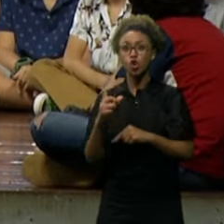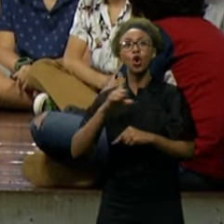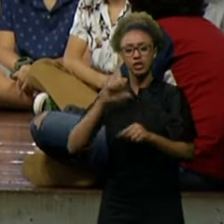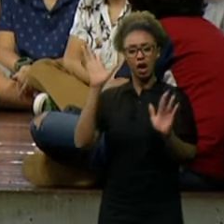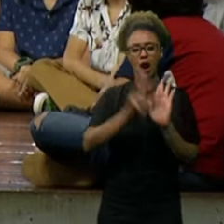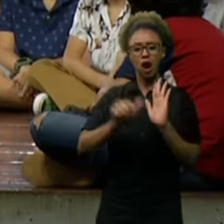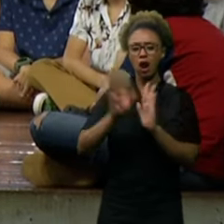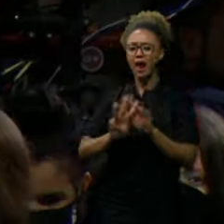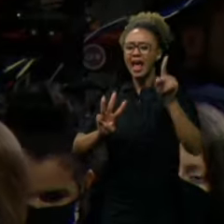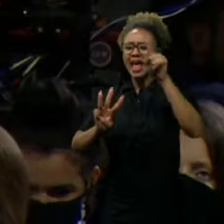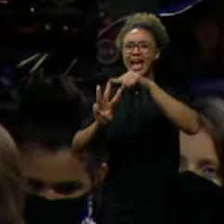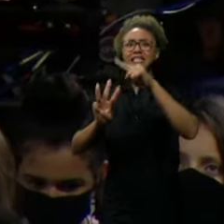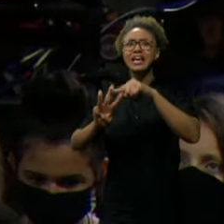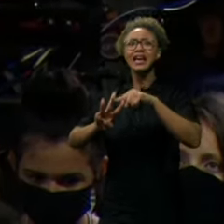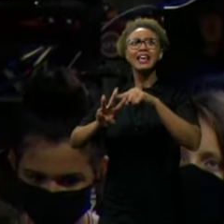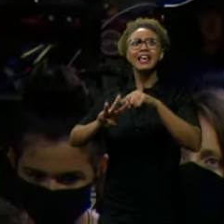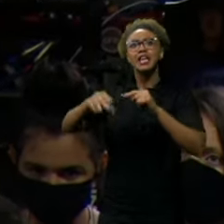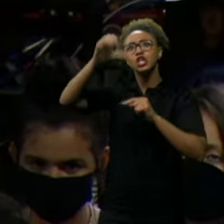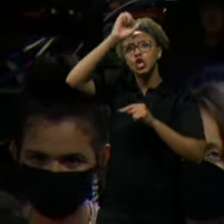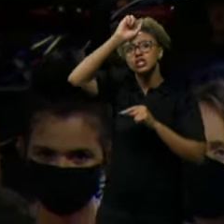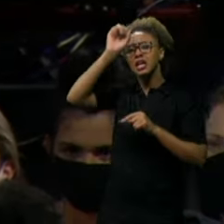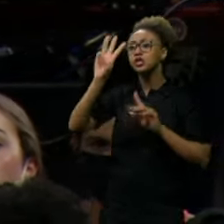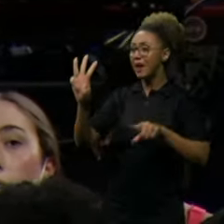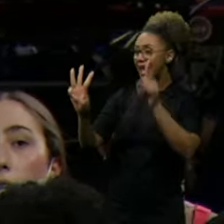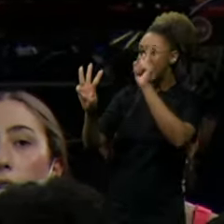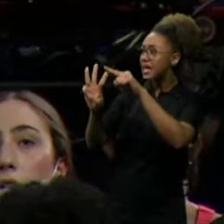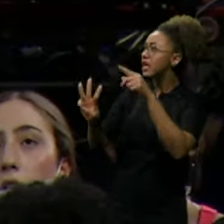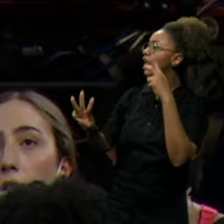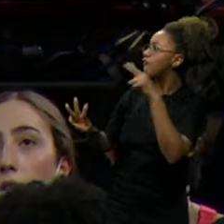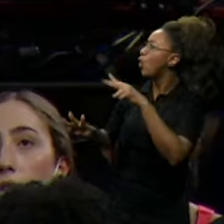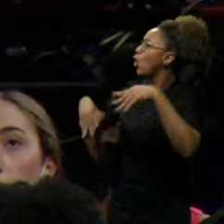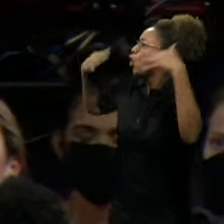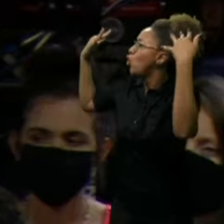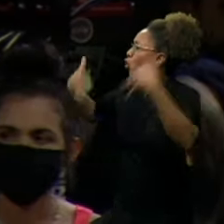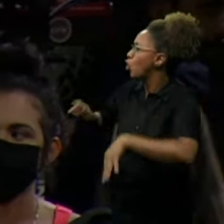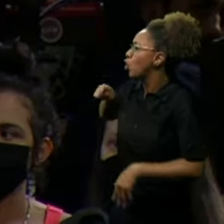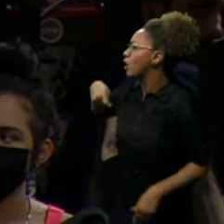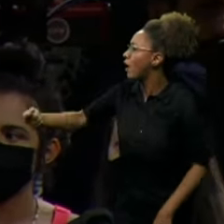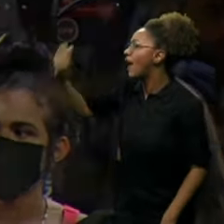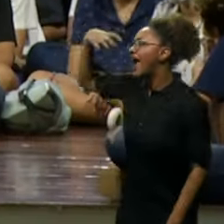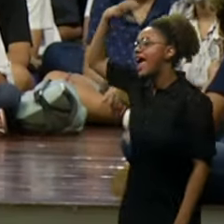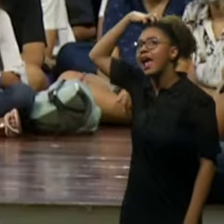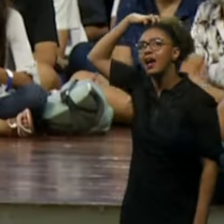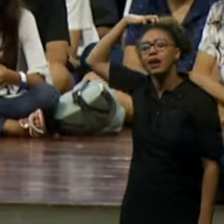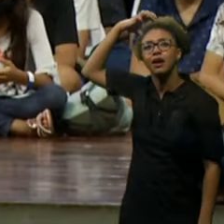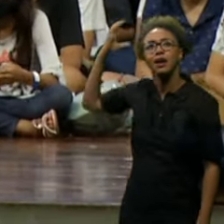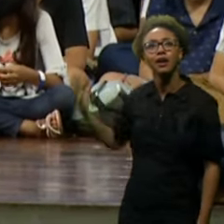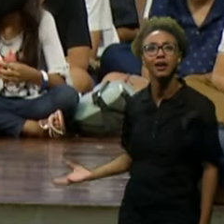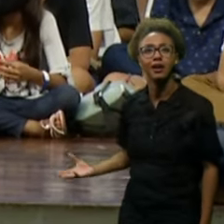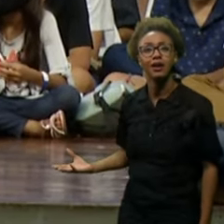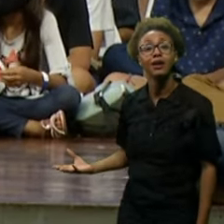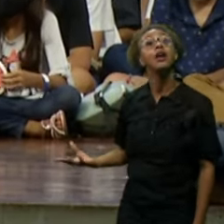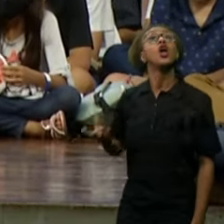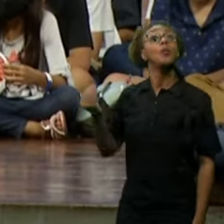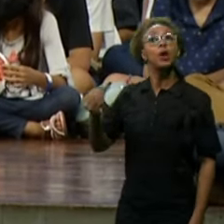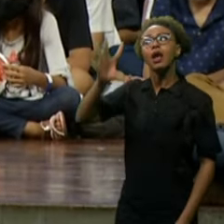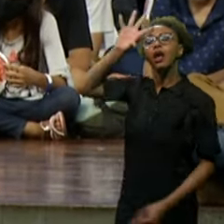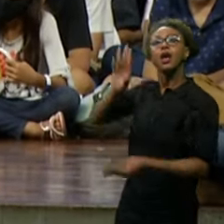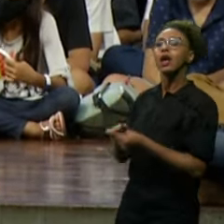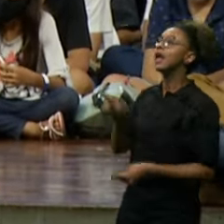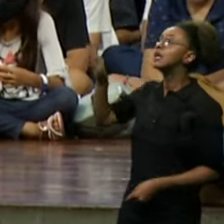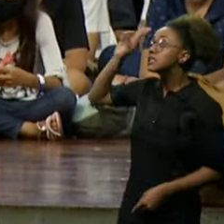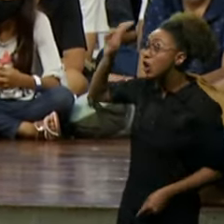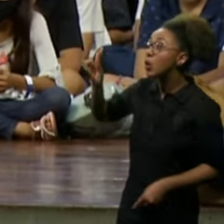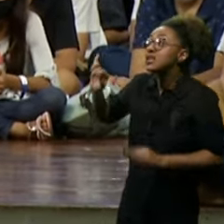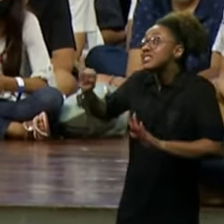o camarada conseguia ver o rei ele viu no reino Porque ele disse assim